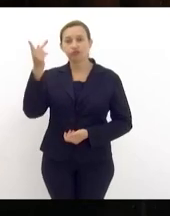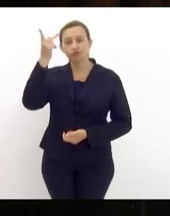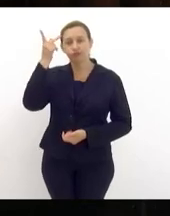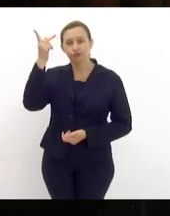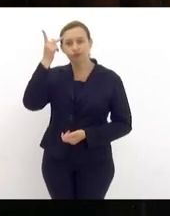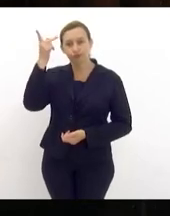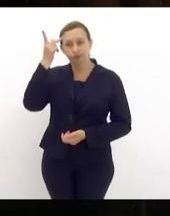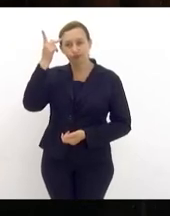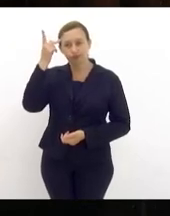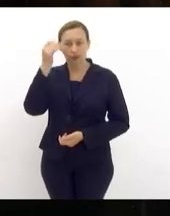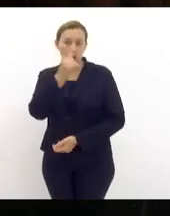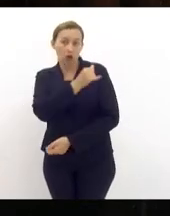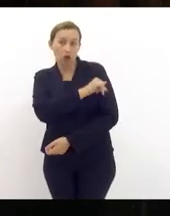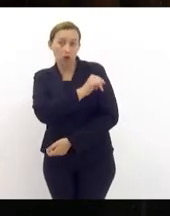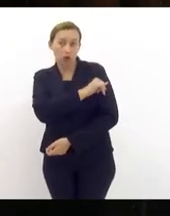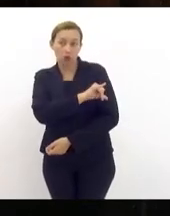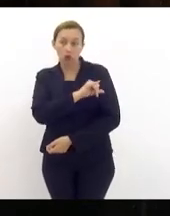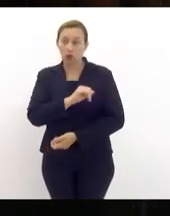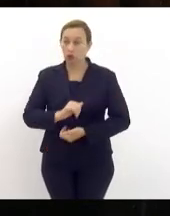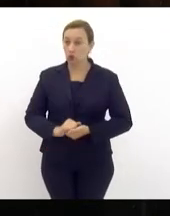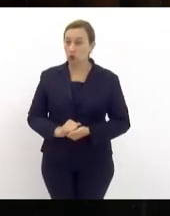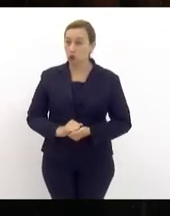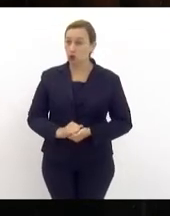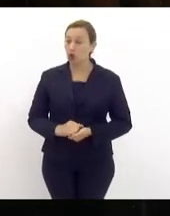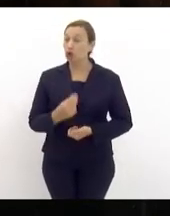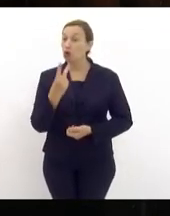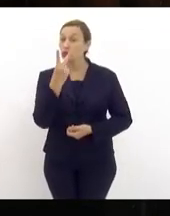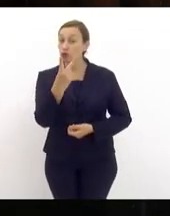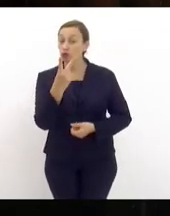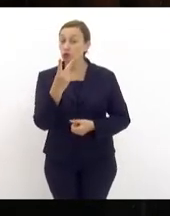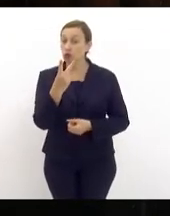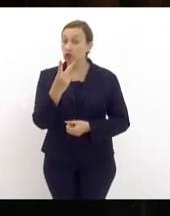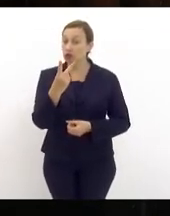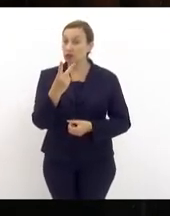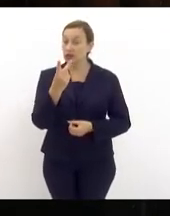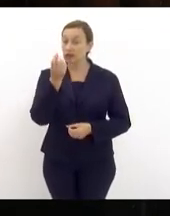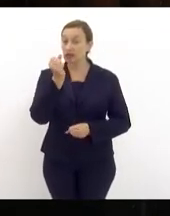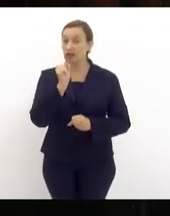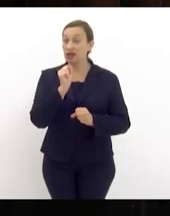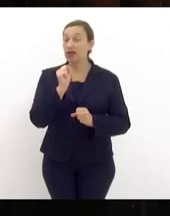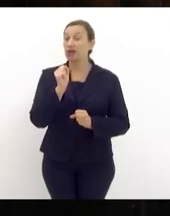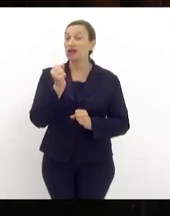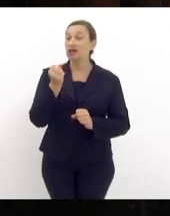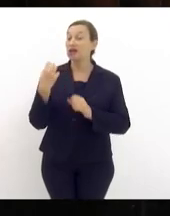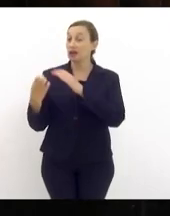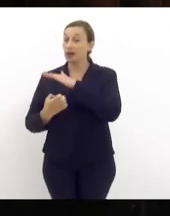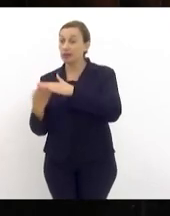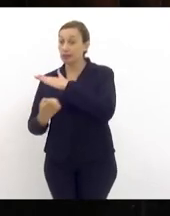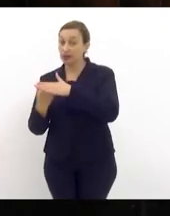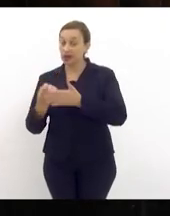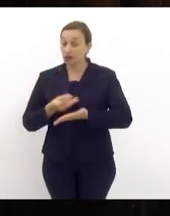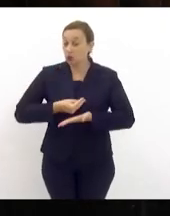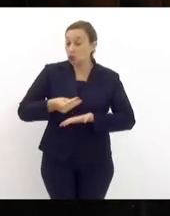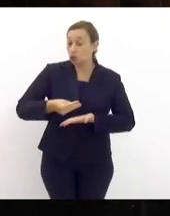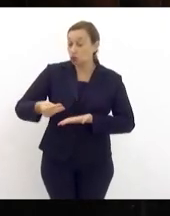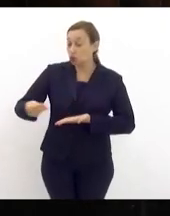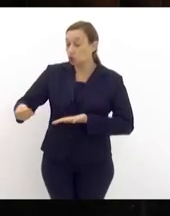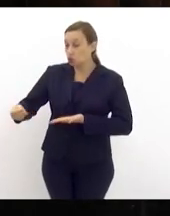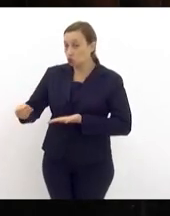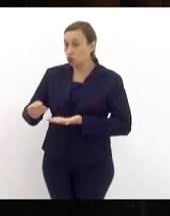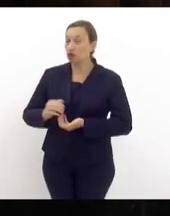Paulo com duas distribuidoras, além de ter a refinaria, opera com